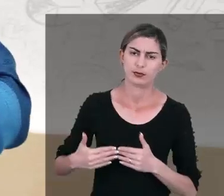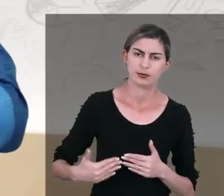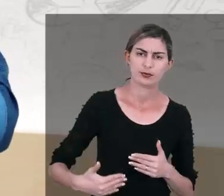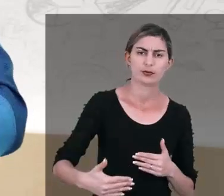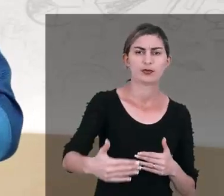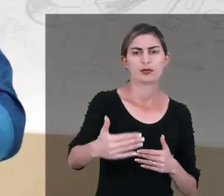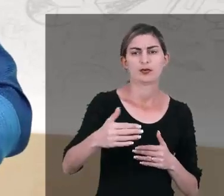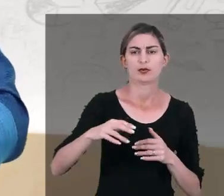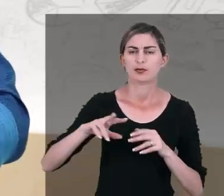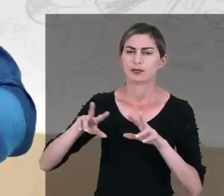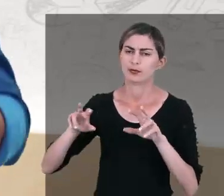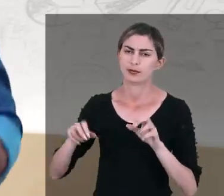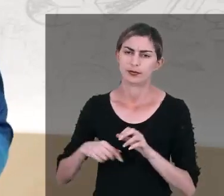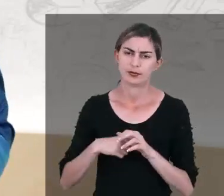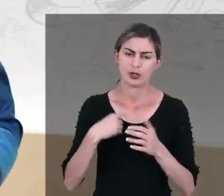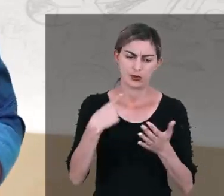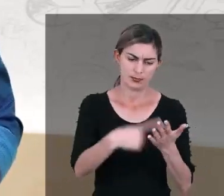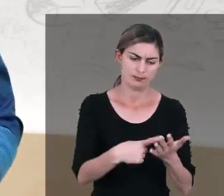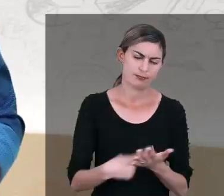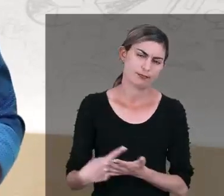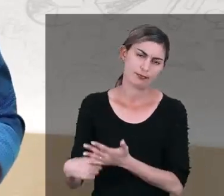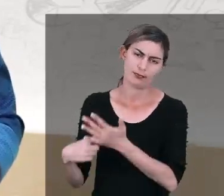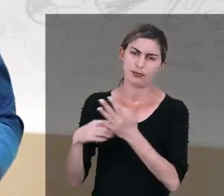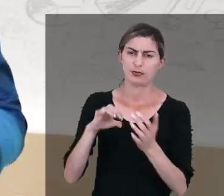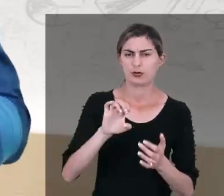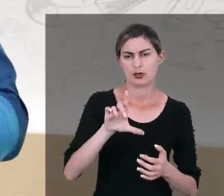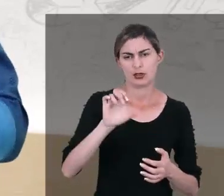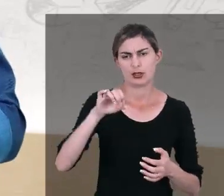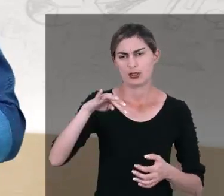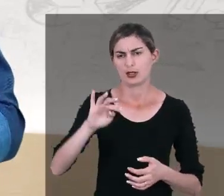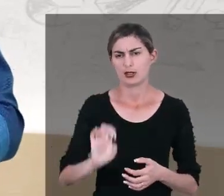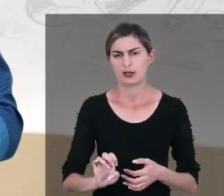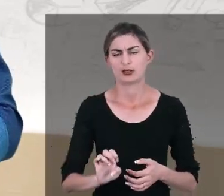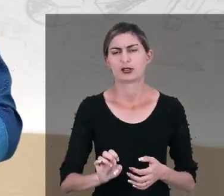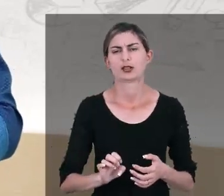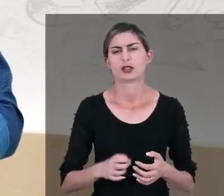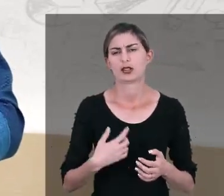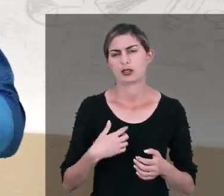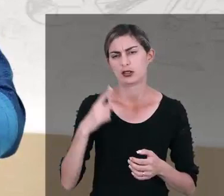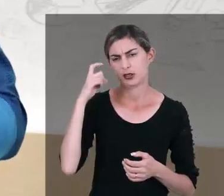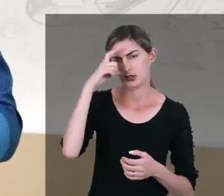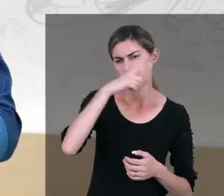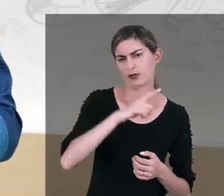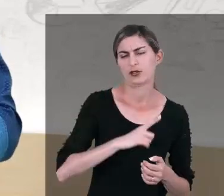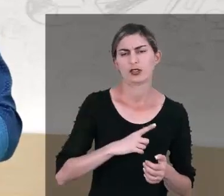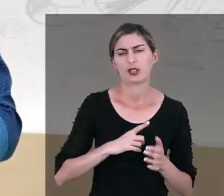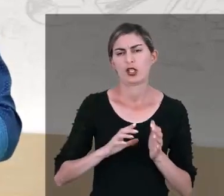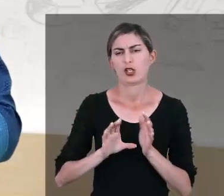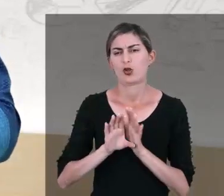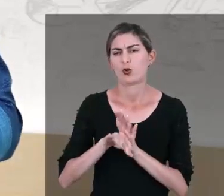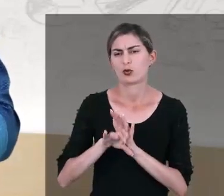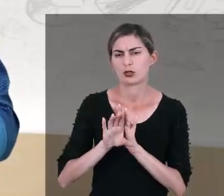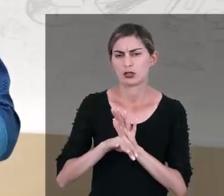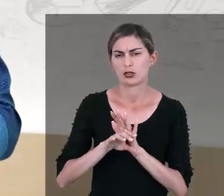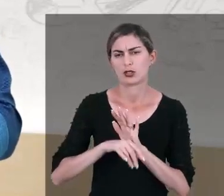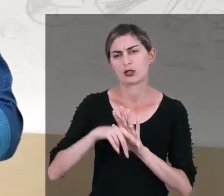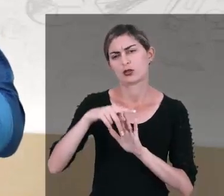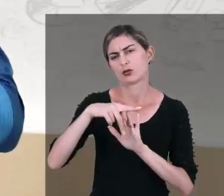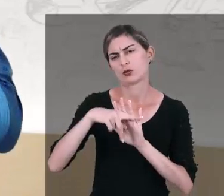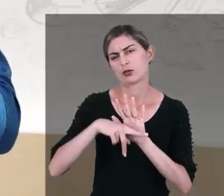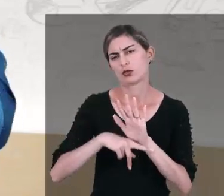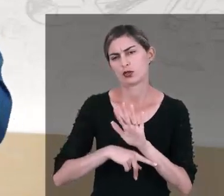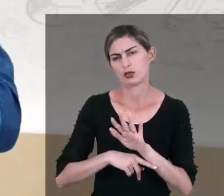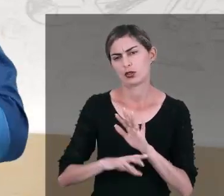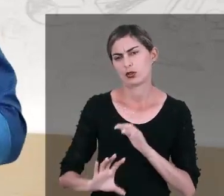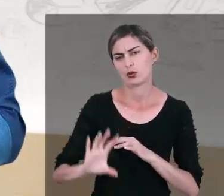mediante consultas e acordos com o nosso cliente. Dificilmente nós vamos ter uma conceituação ou um projeto